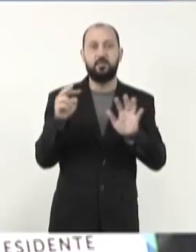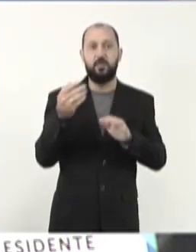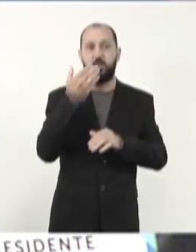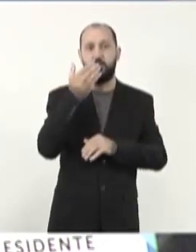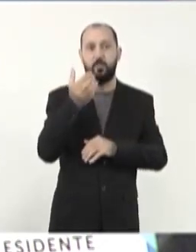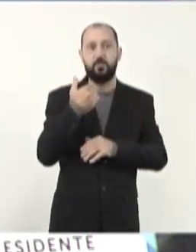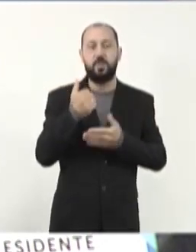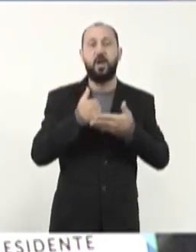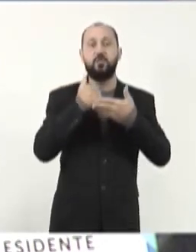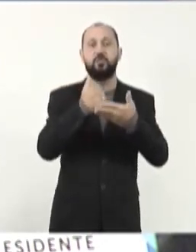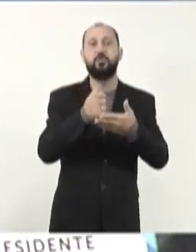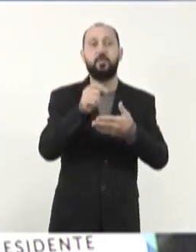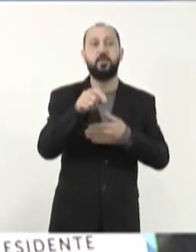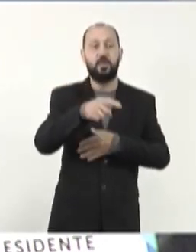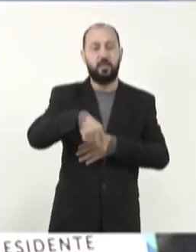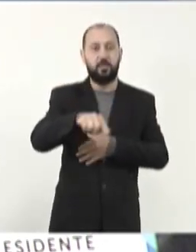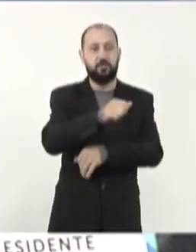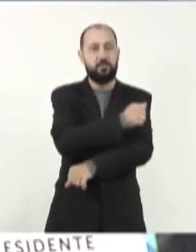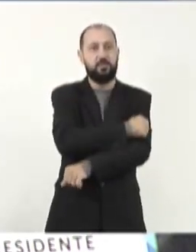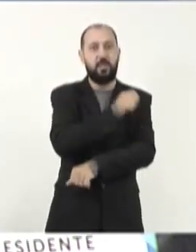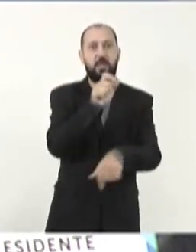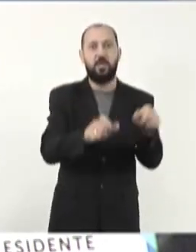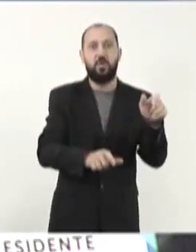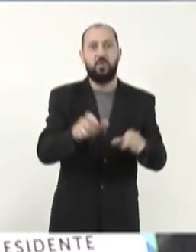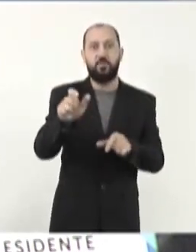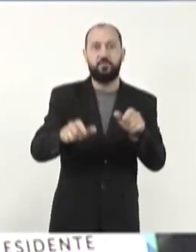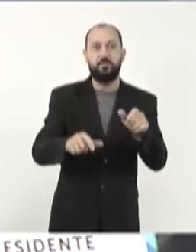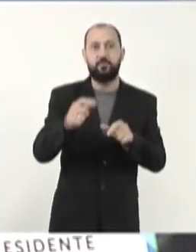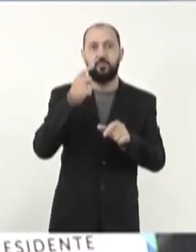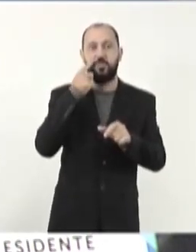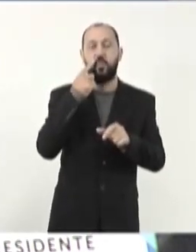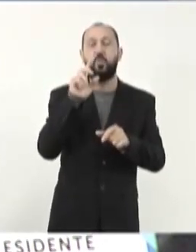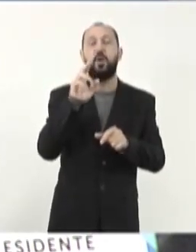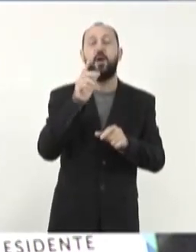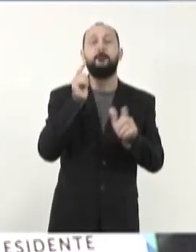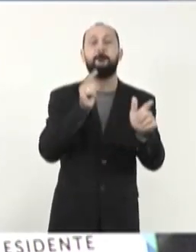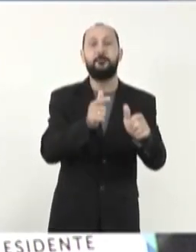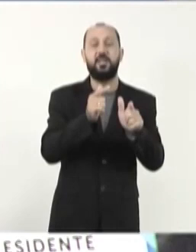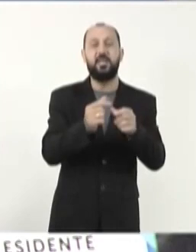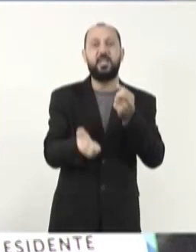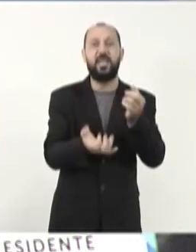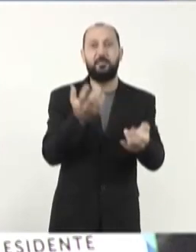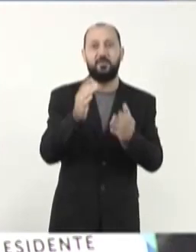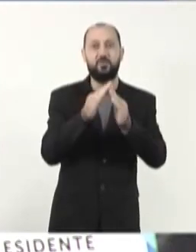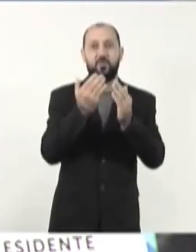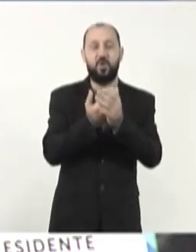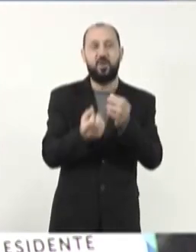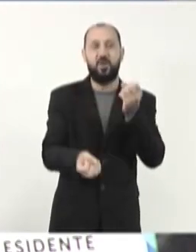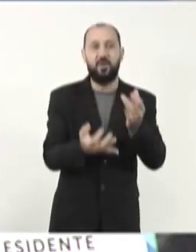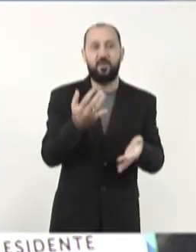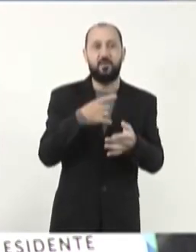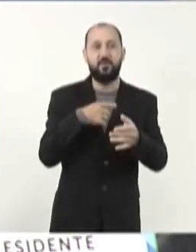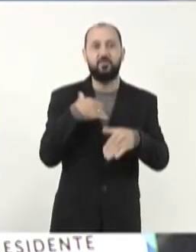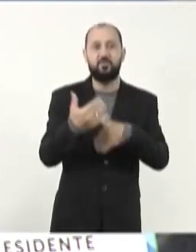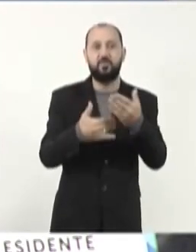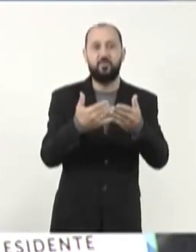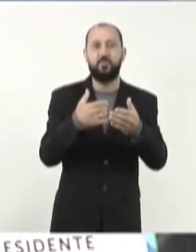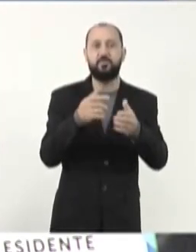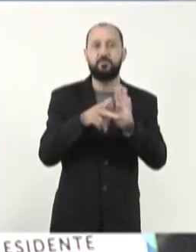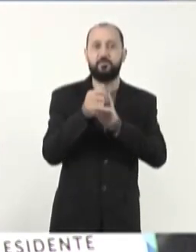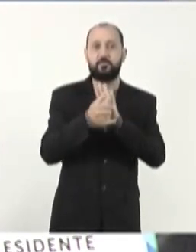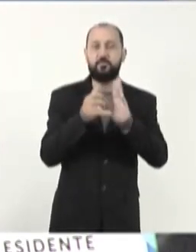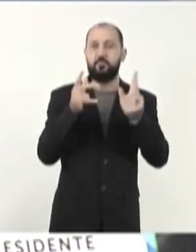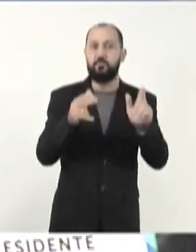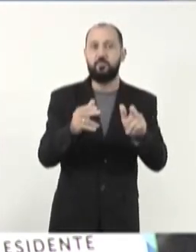me pedindo ajuda para que esses alunos dessa escola, o chamado Queimadinho, ali na Carlota, continue desenvolvendo projetos